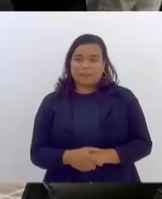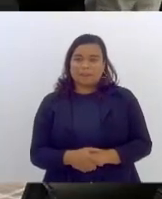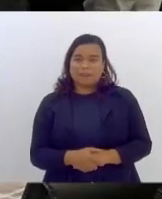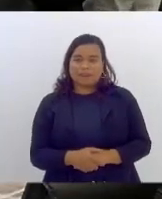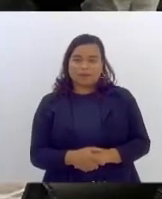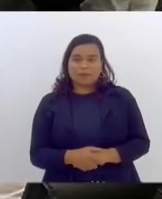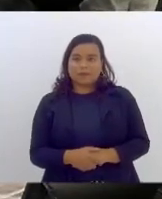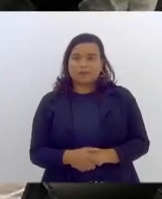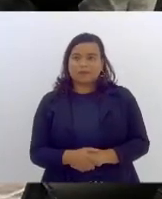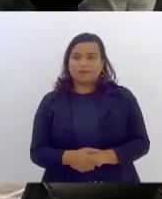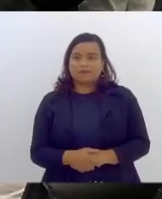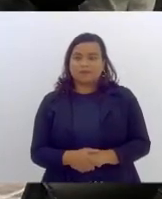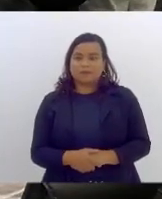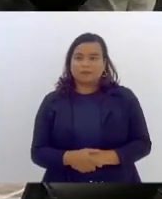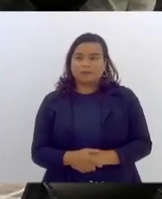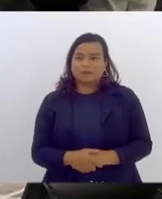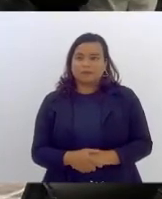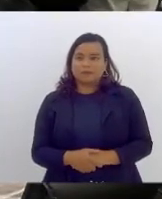Bom,